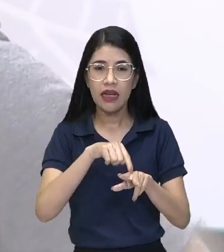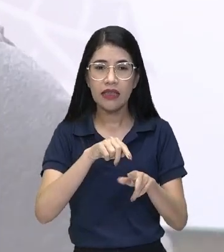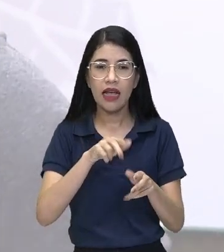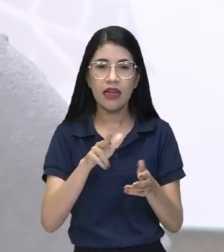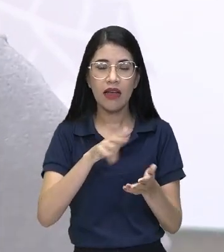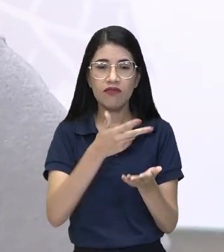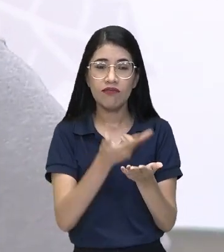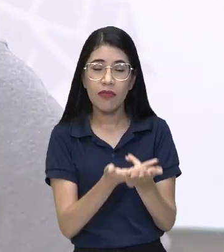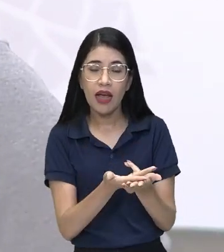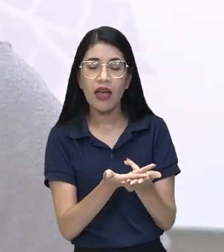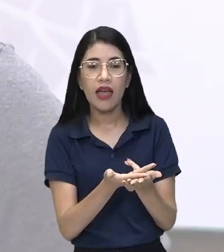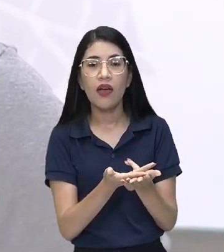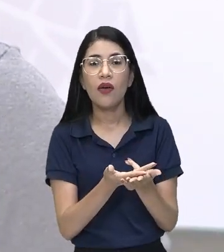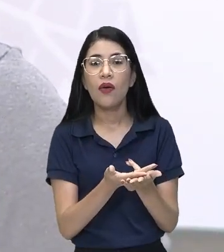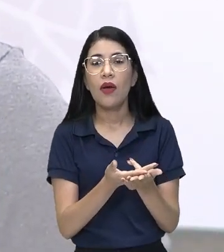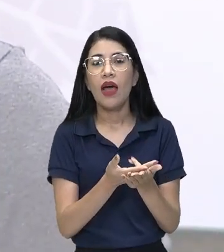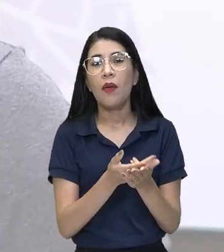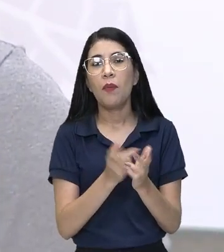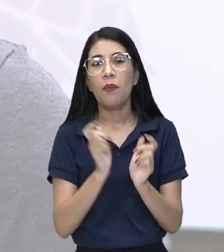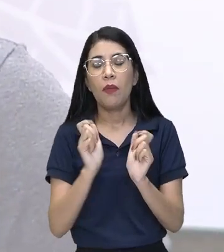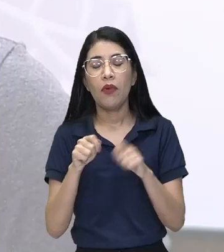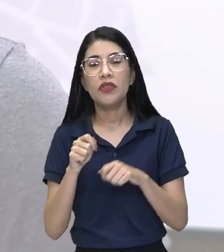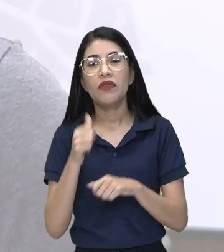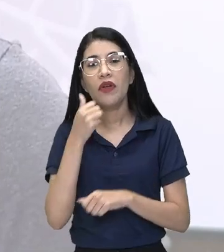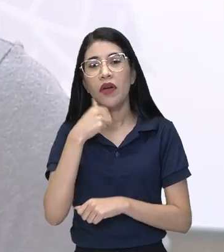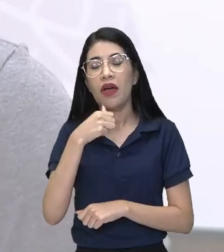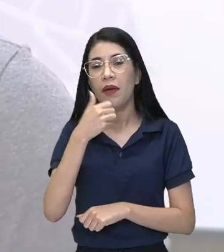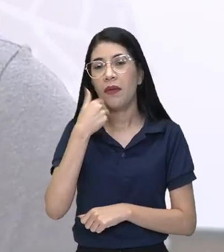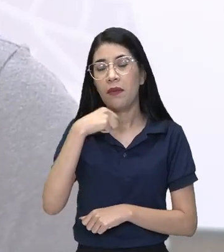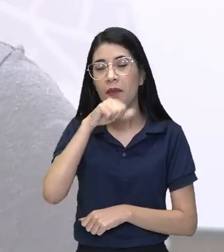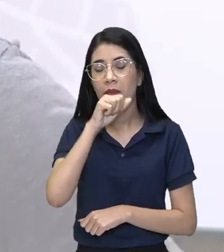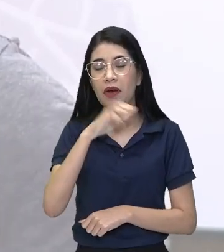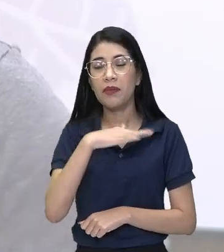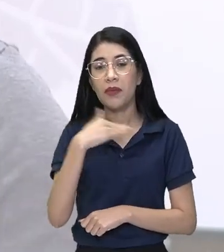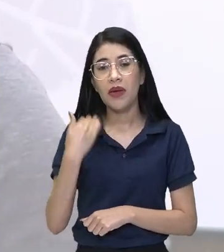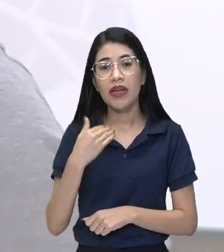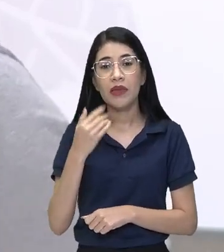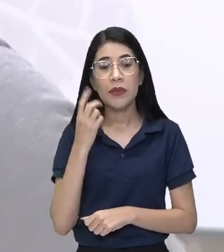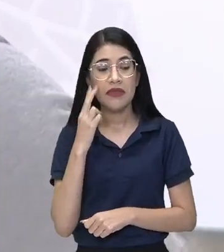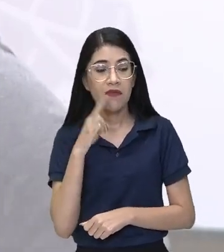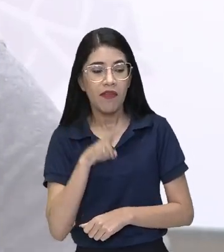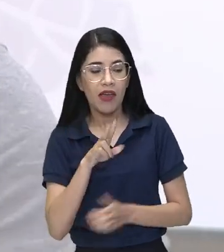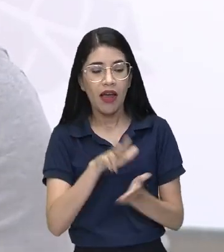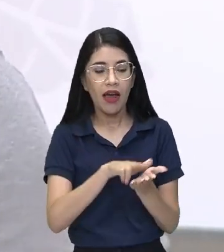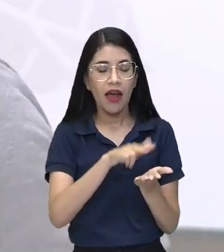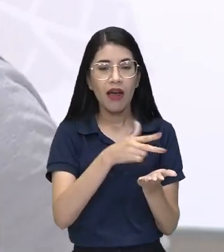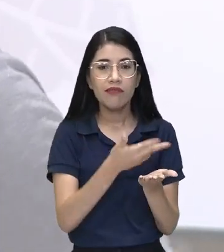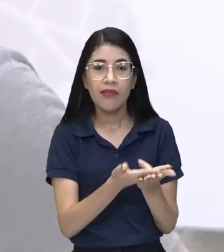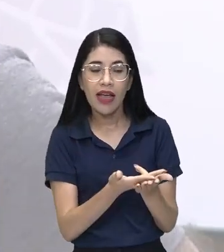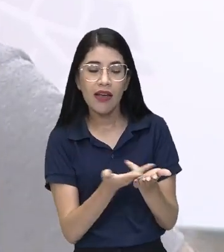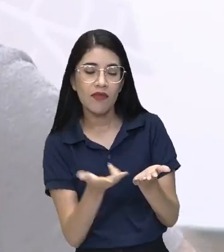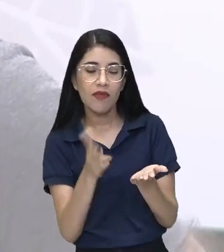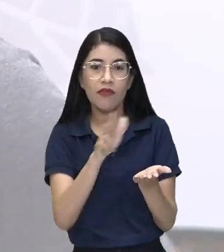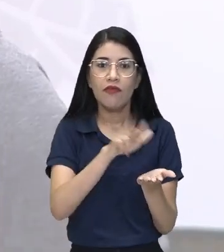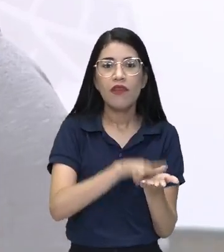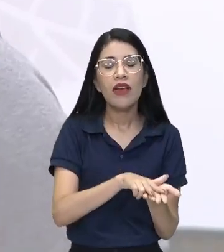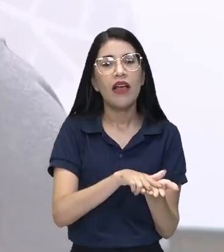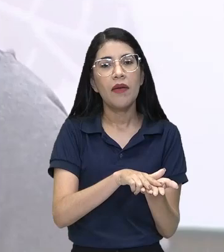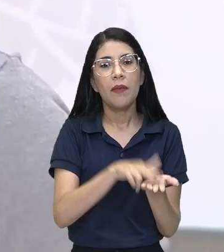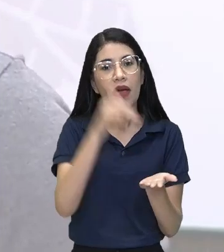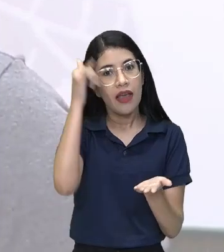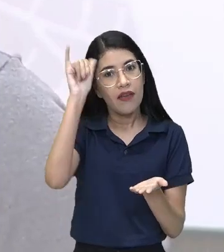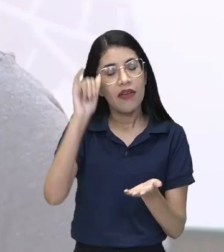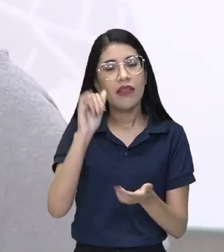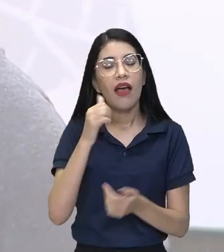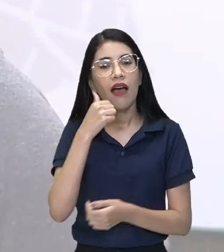baixo, né? Aí diz que a mãe morria, né? Aí a gente, quando via a sandália emborcada, corria para desvirar, né? Que era para a mãe